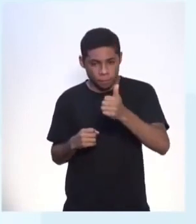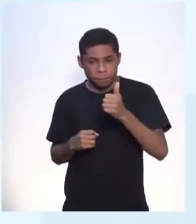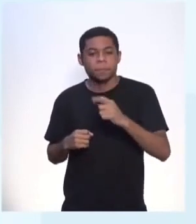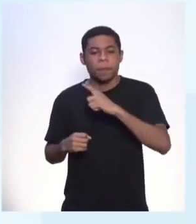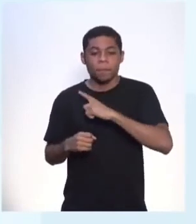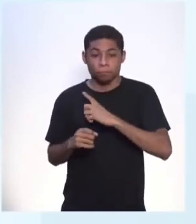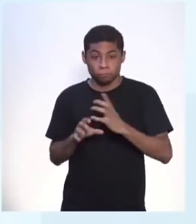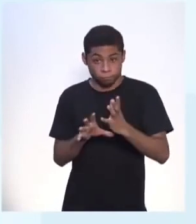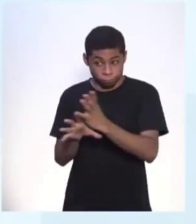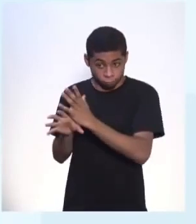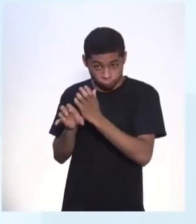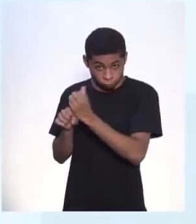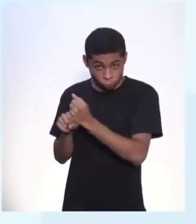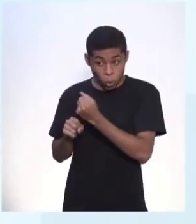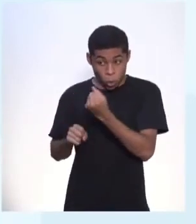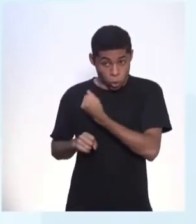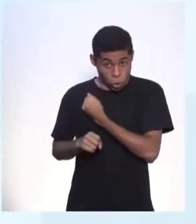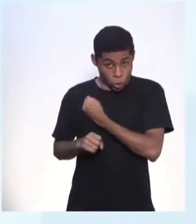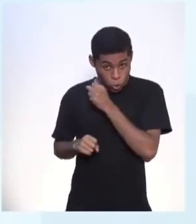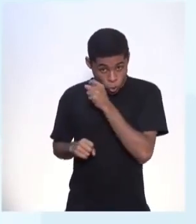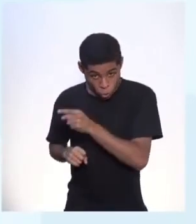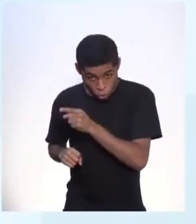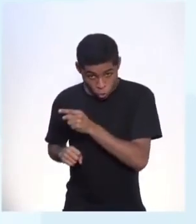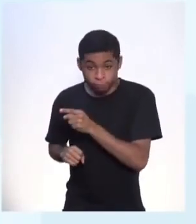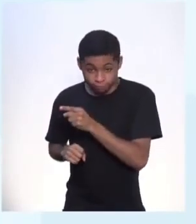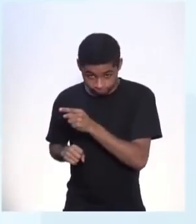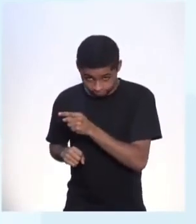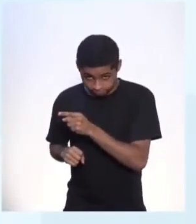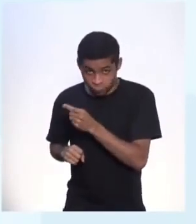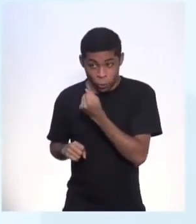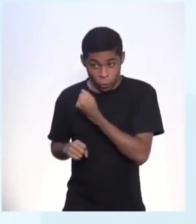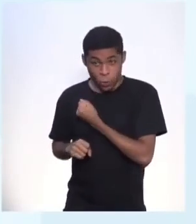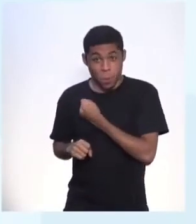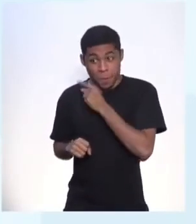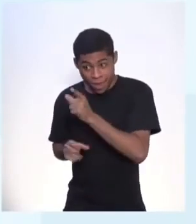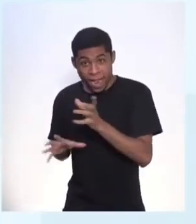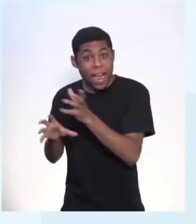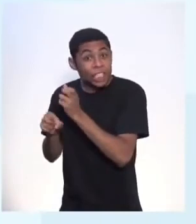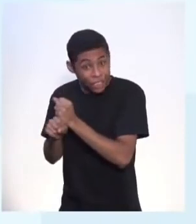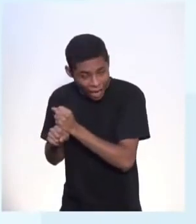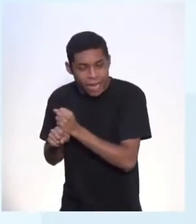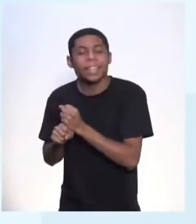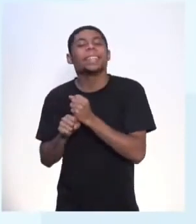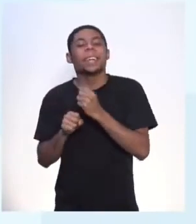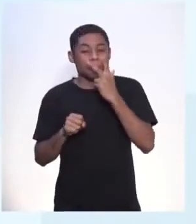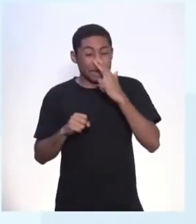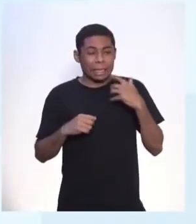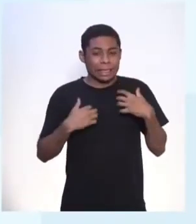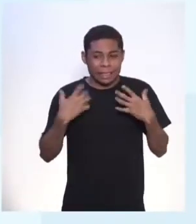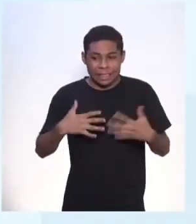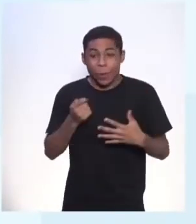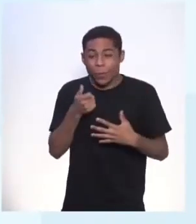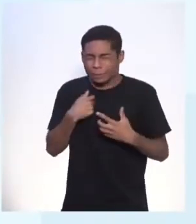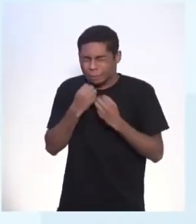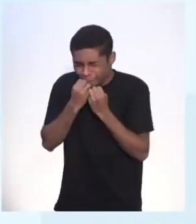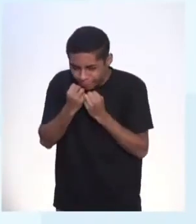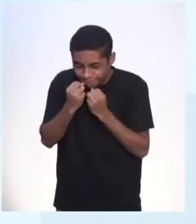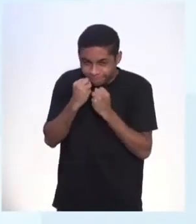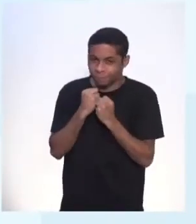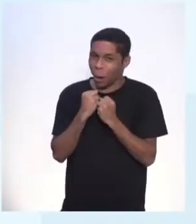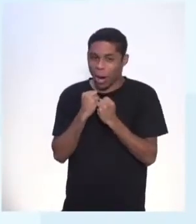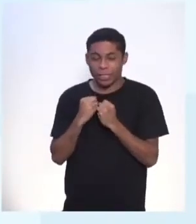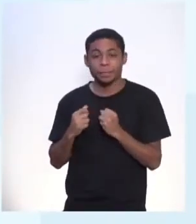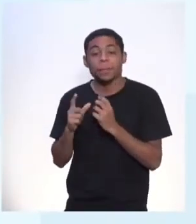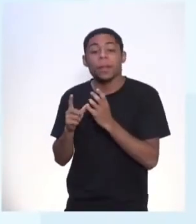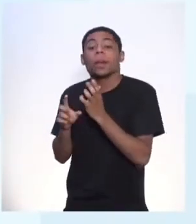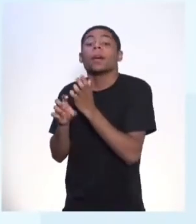o número D e o número D, quase que eu falo a resposta, não é uma coceira para falar a resposta, é 18 sobre